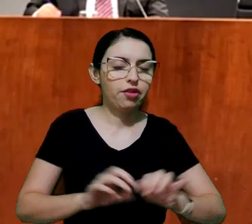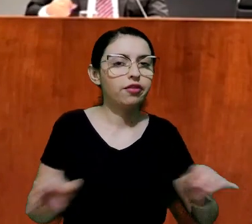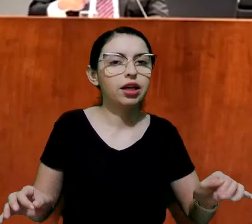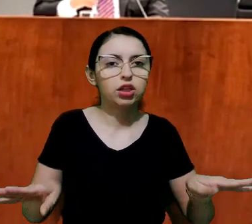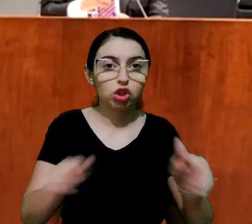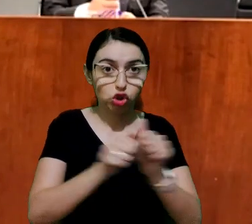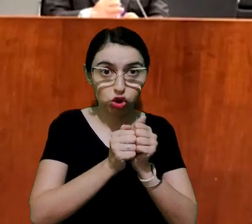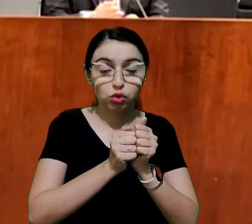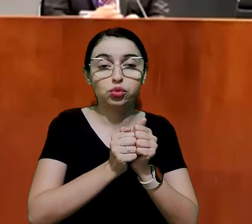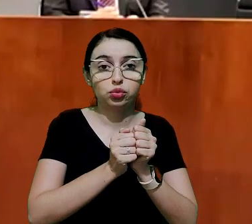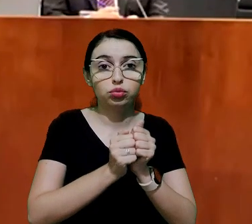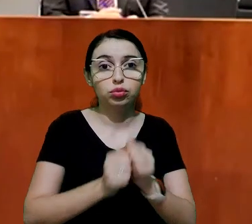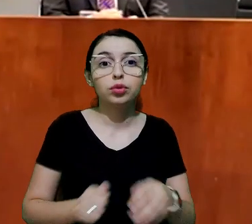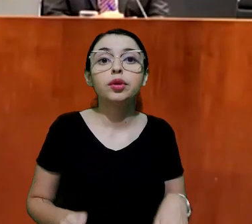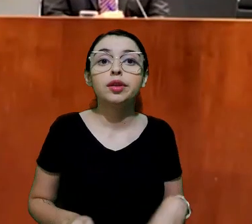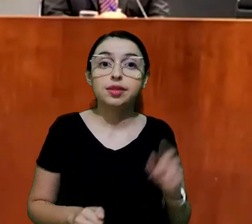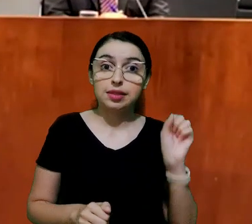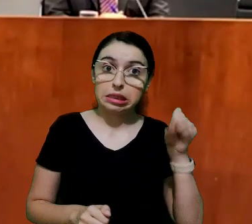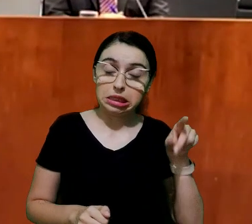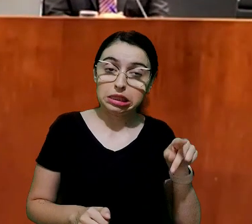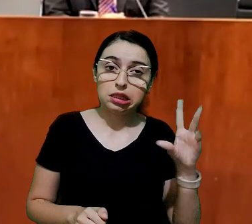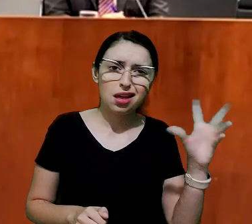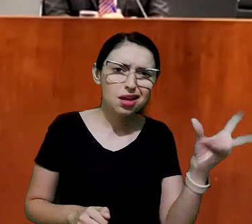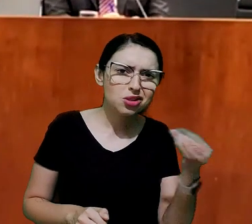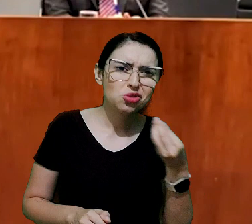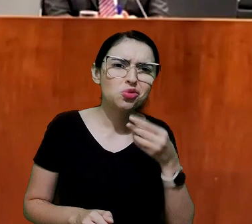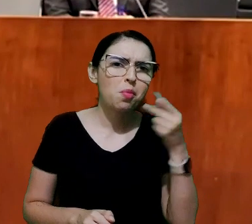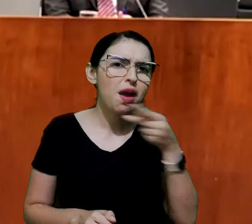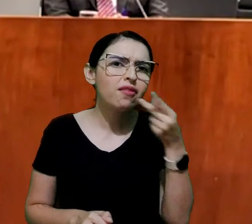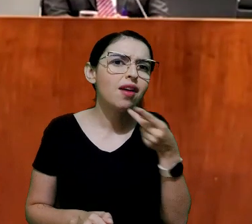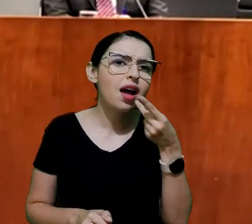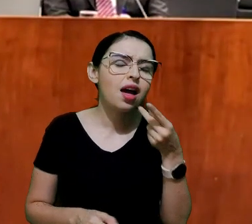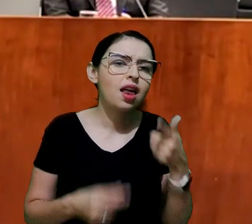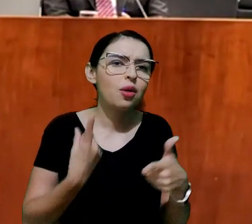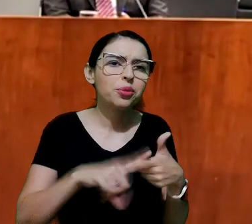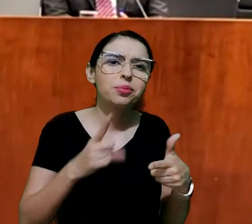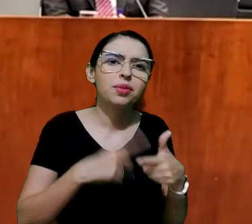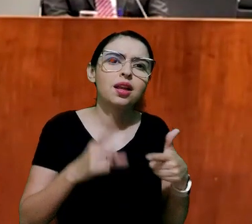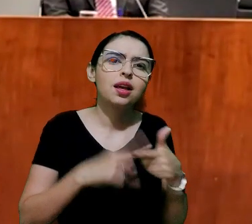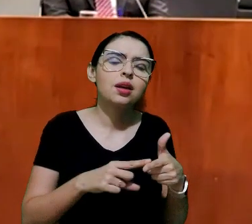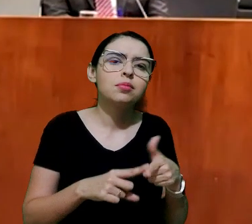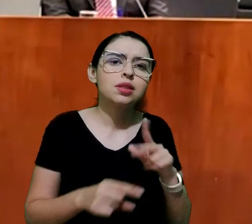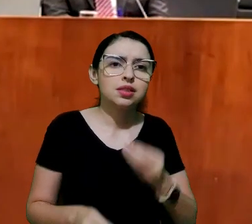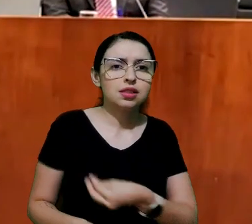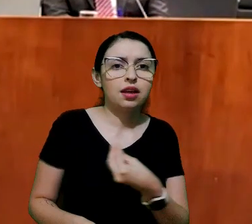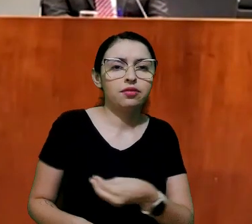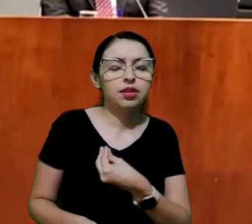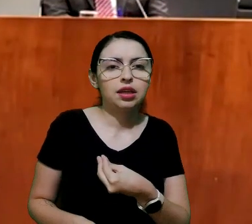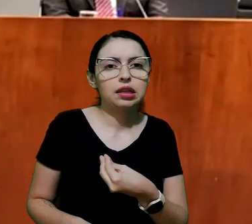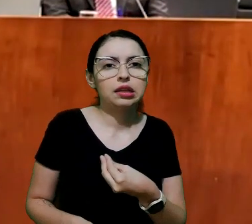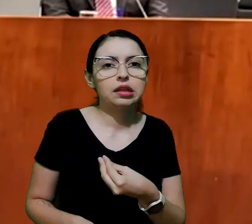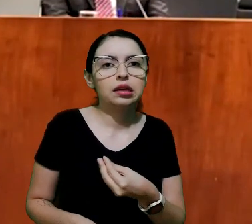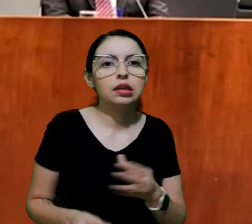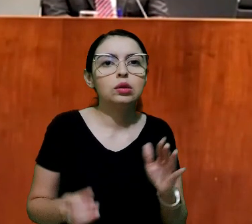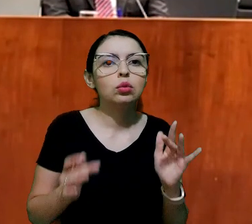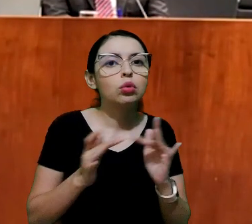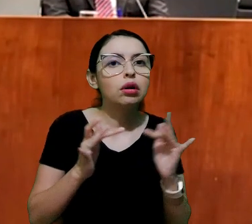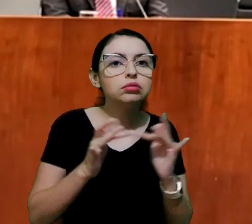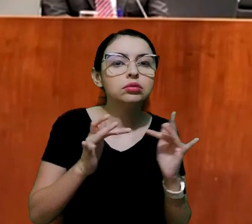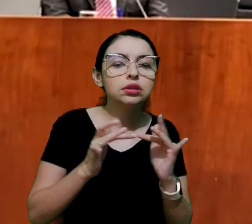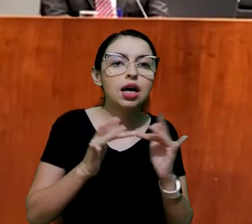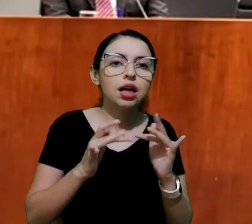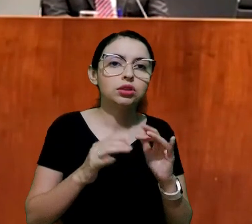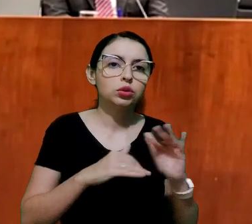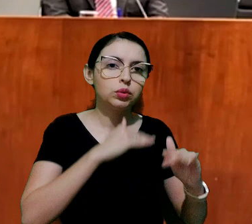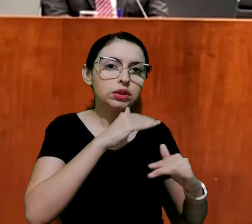sua colocação resume todos os nossos problemas que enfrentamos, né? Que o afeto é construído,